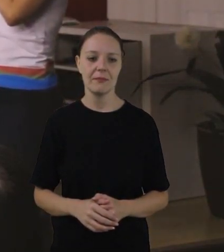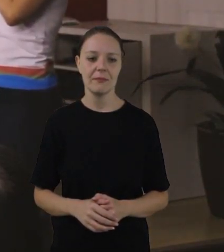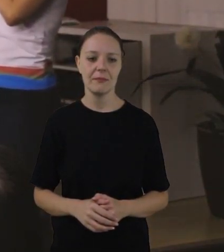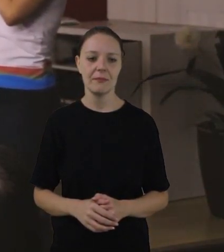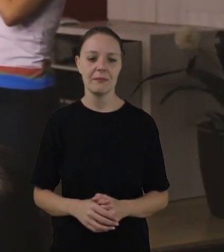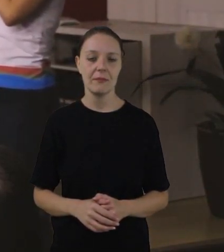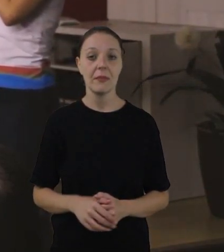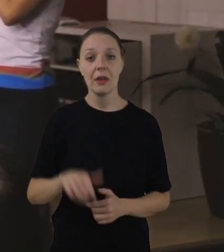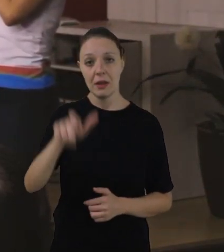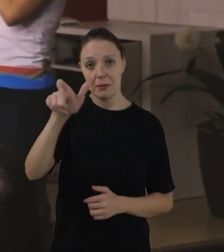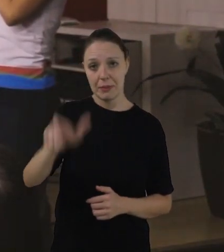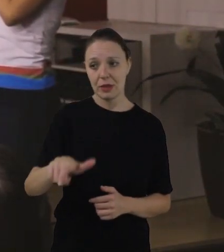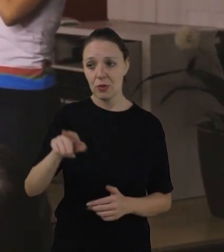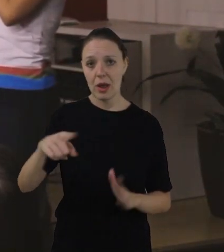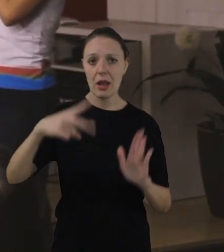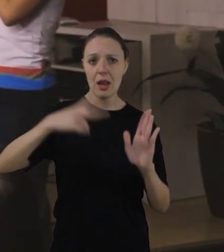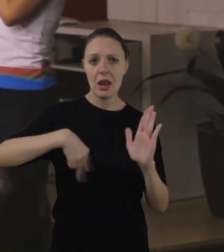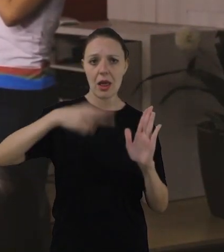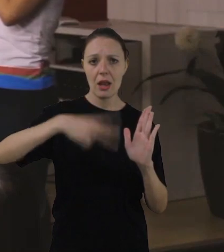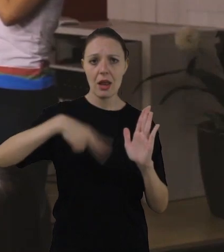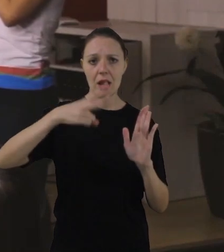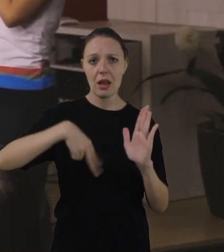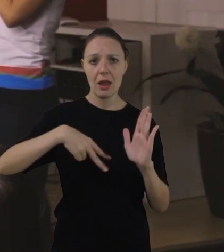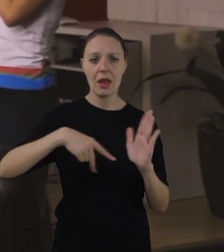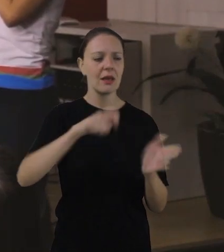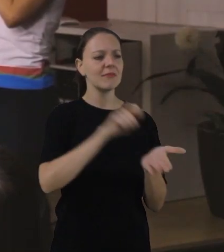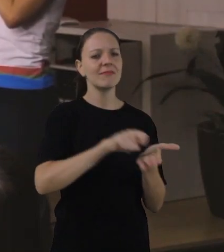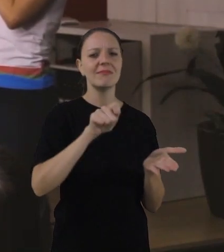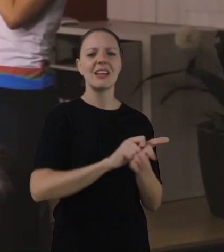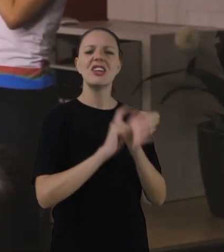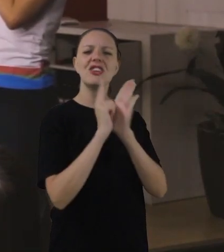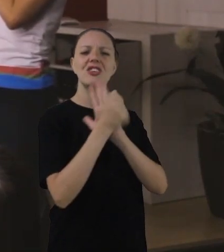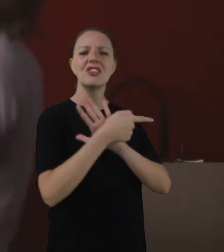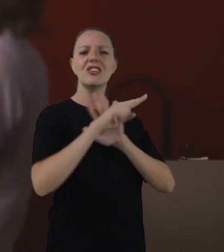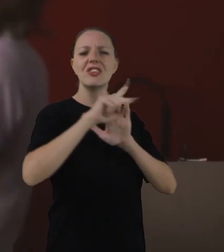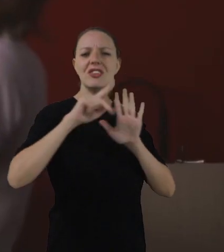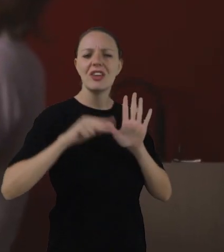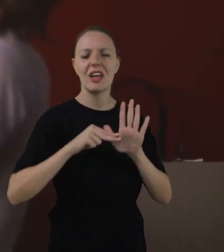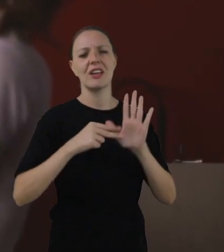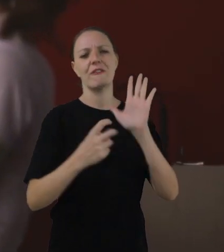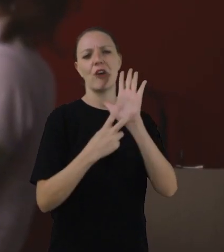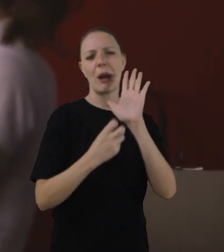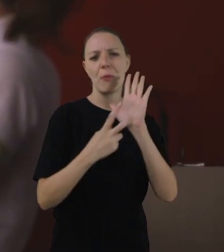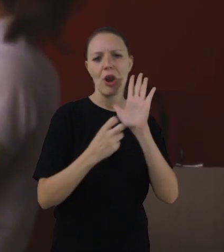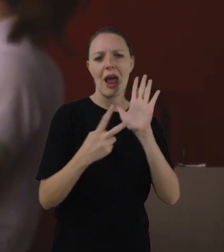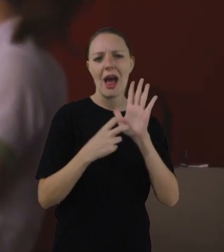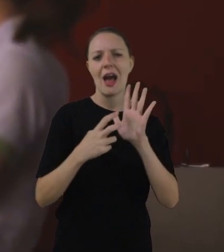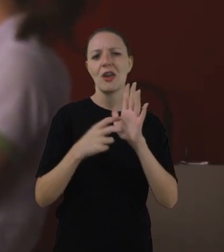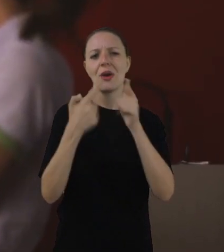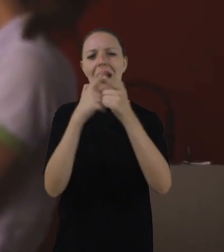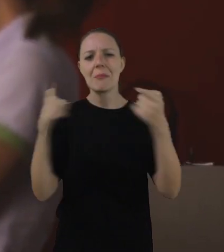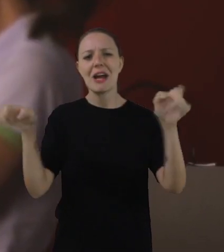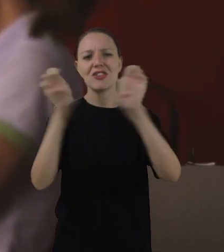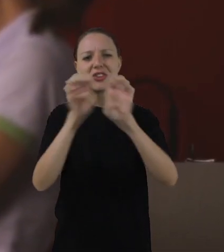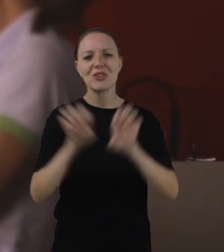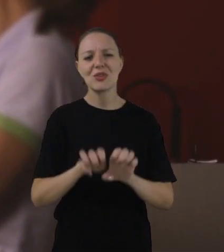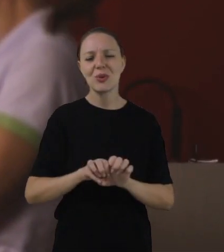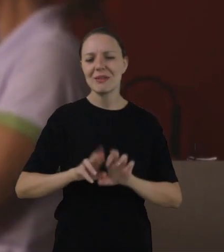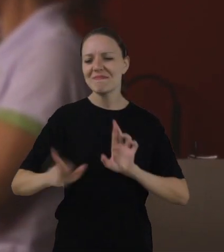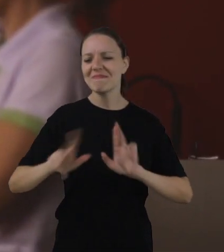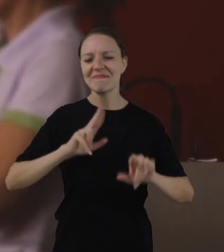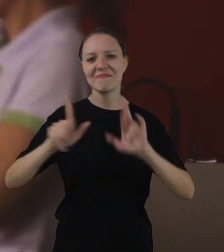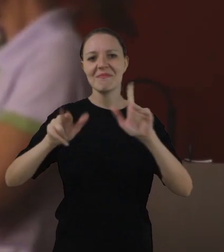Quando a pessoa lê, ela é exposta a diferentes estilos de escrita, vocabulário, estruturas gramaticais. Isso ajuda a aprimorar a compreensão